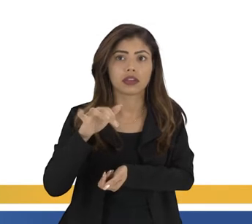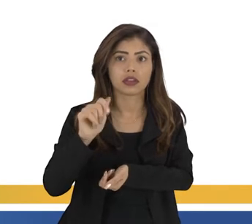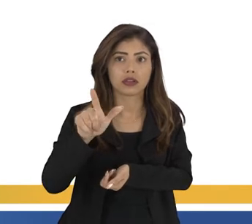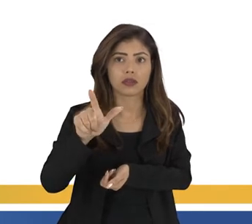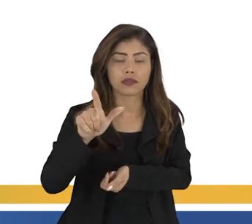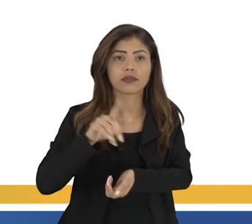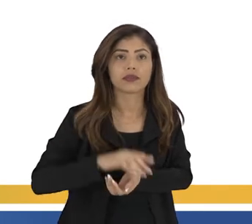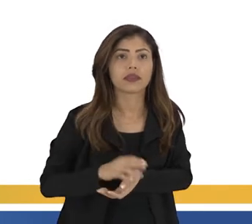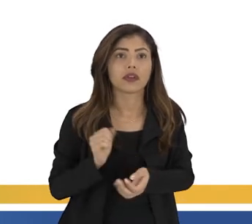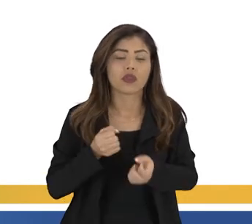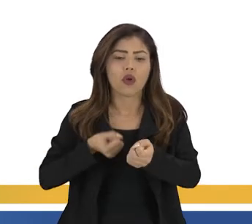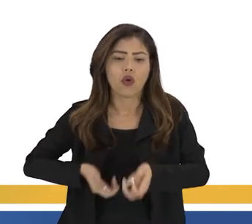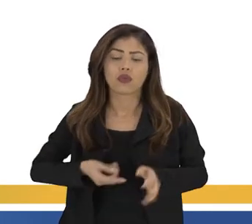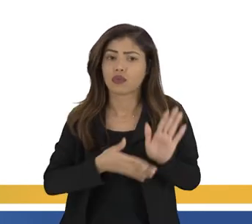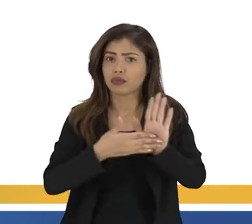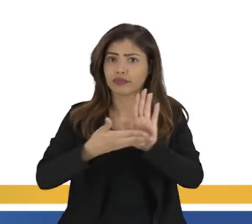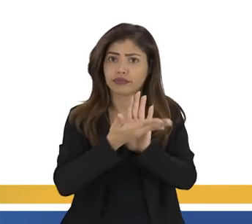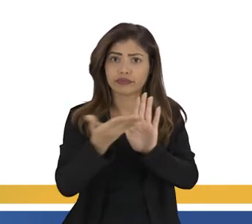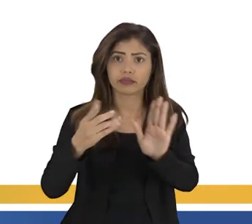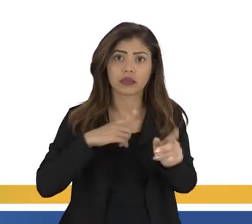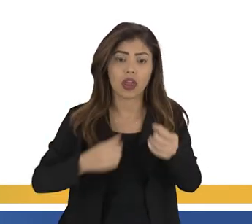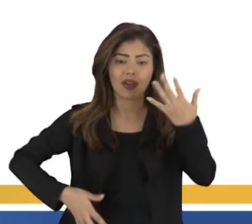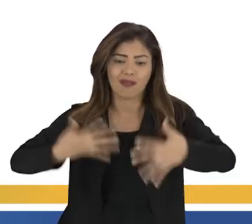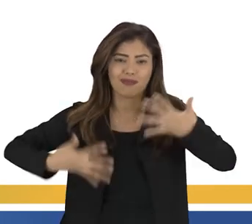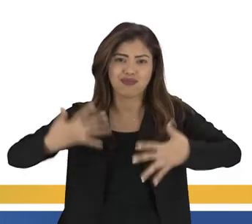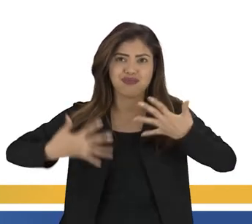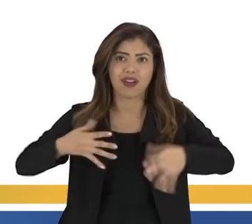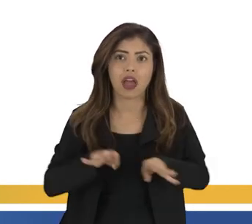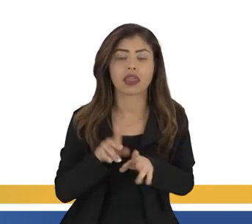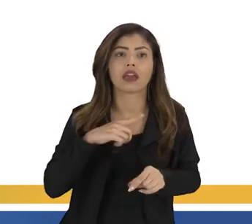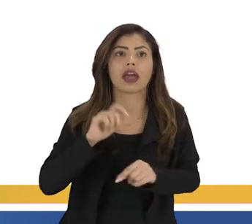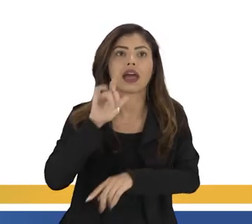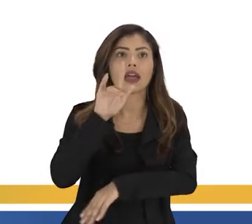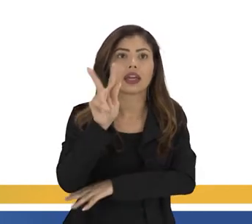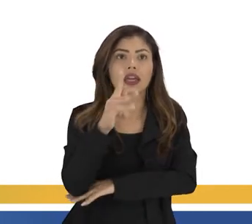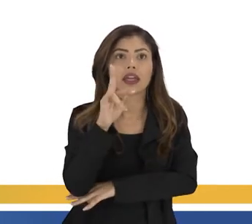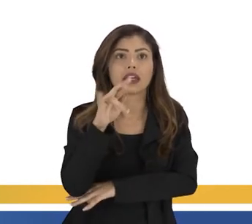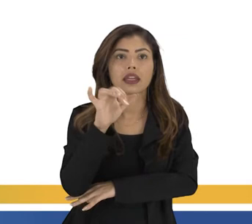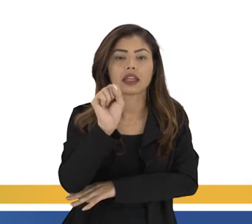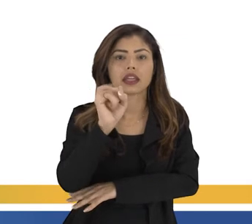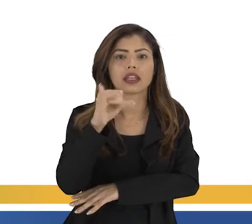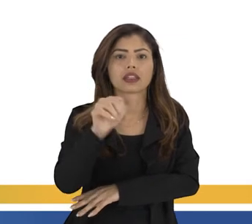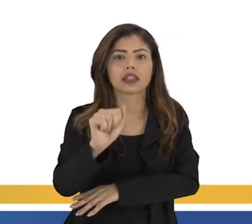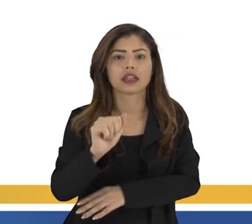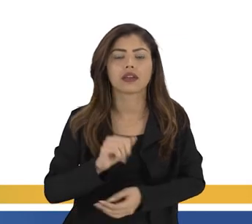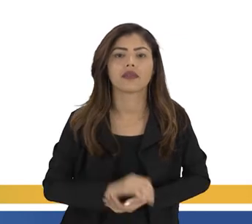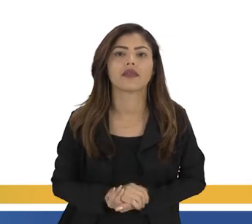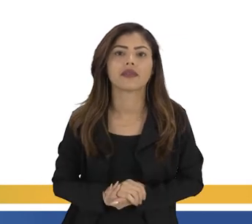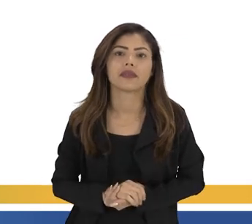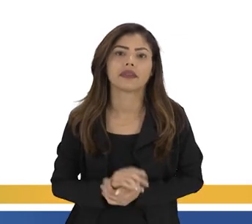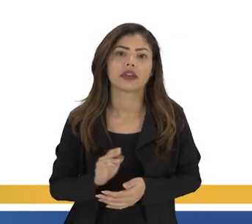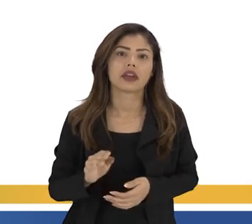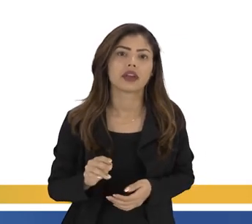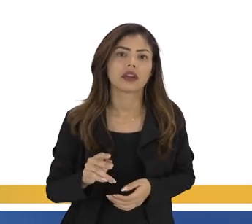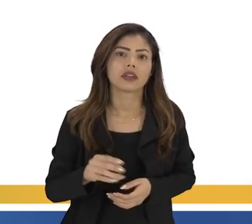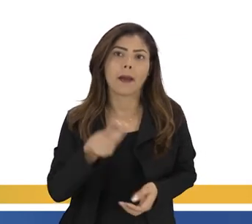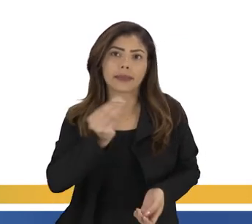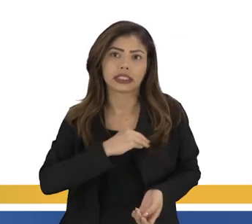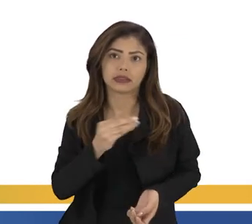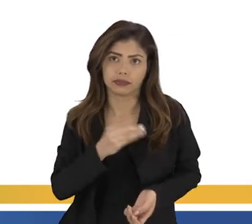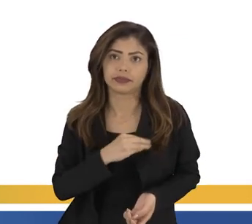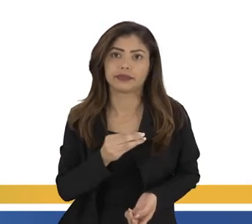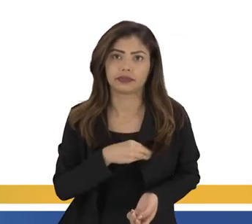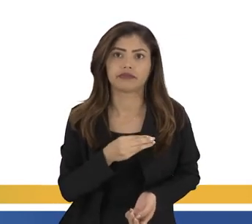tão suja aí essa divergência e claro isso era visto como heresia e o que é uma heresia heresia são